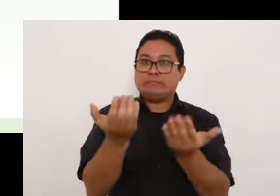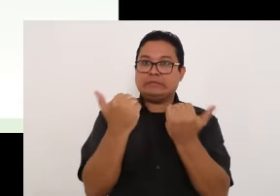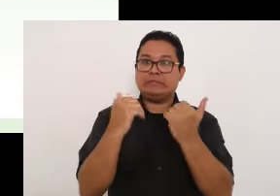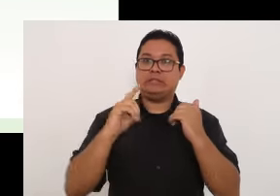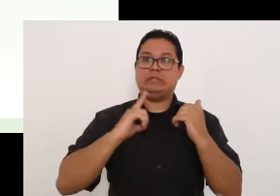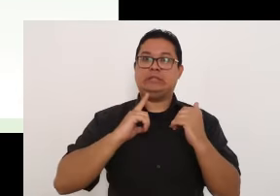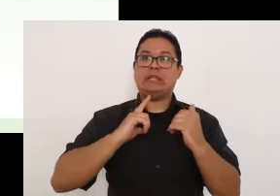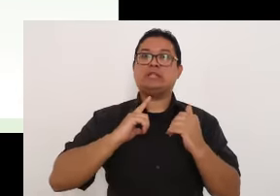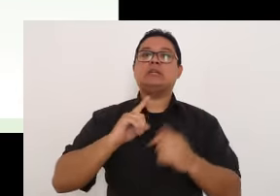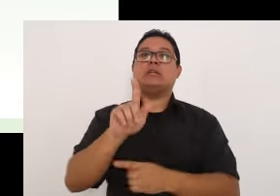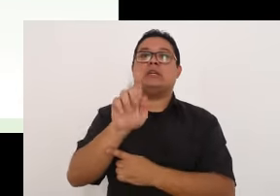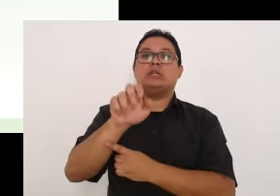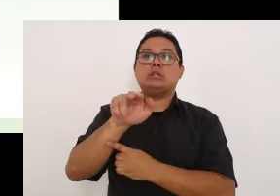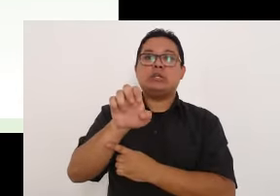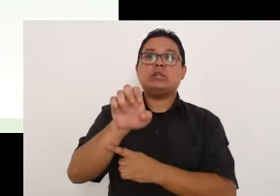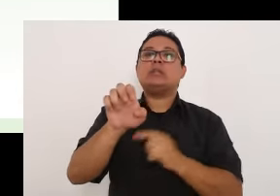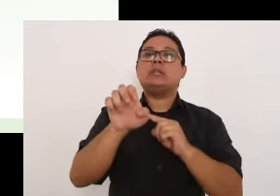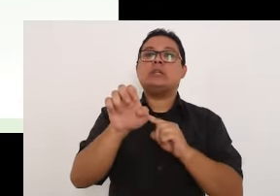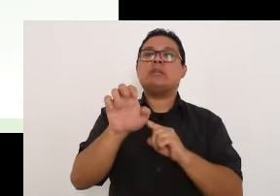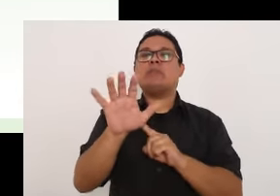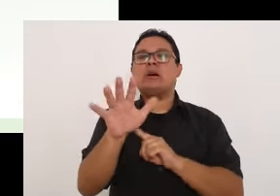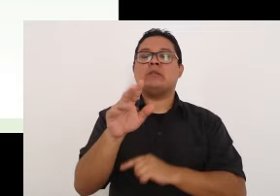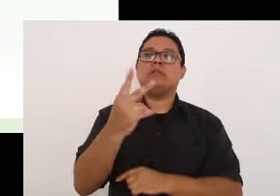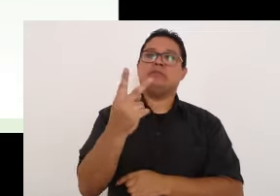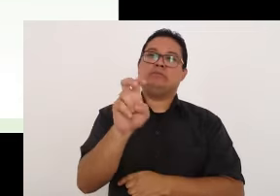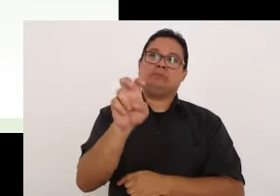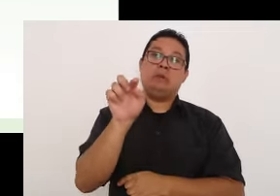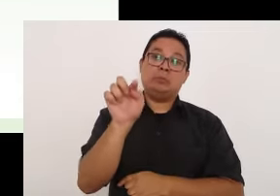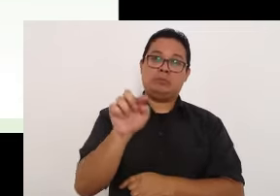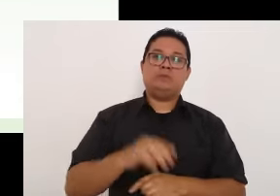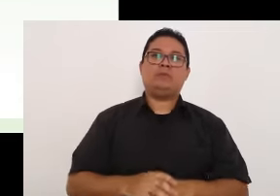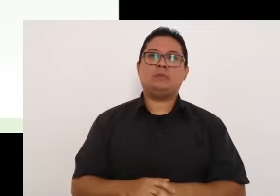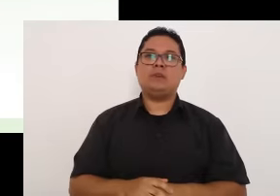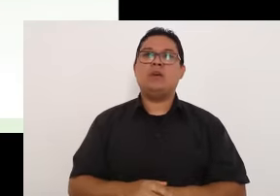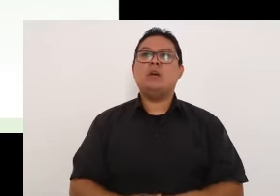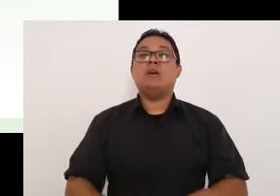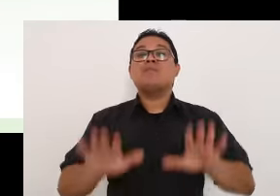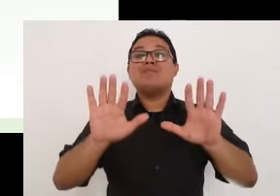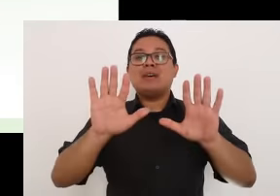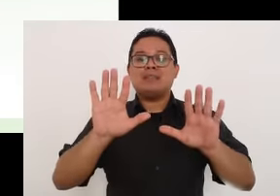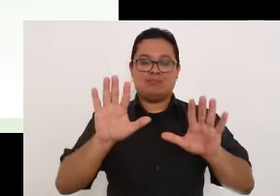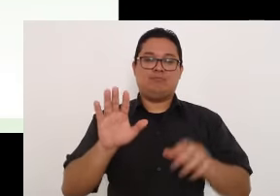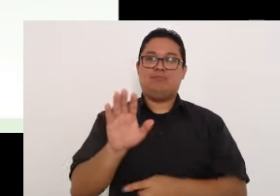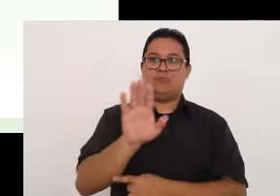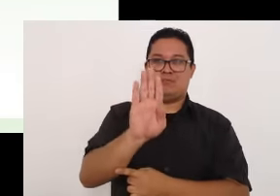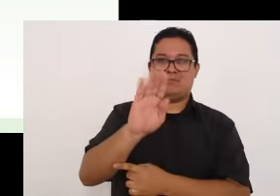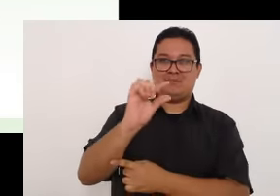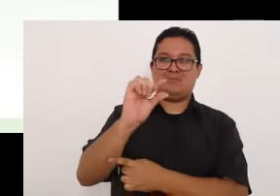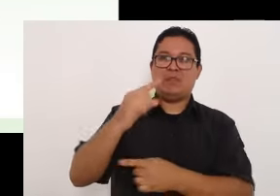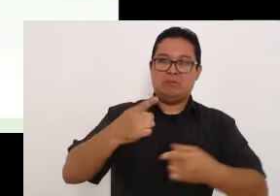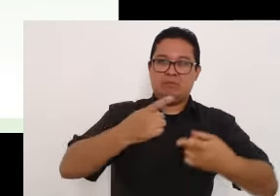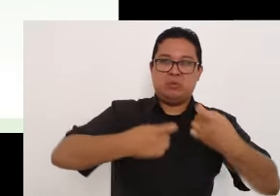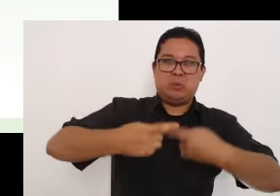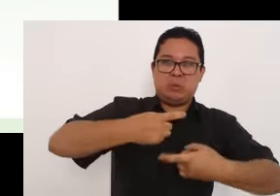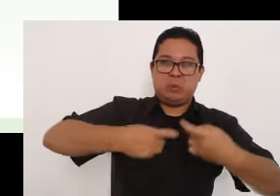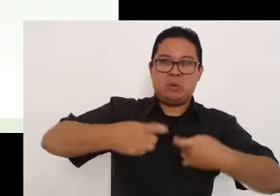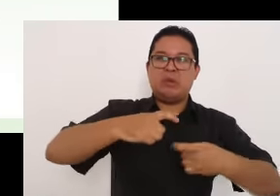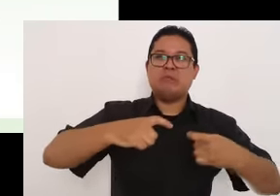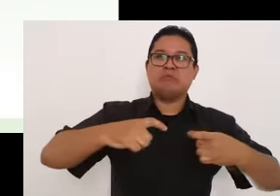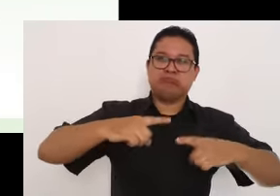a gente chegou a esse número. Uma bactéria, por exemplo, a E. coli, tem em torno de 4 mil genes.